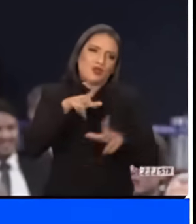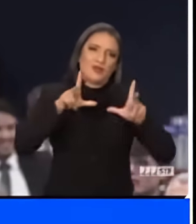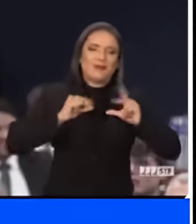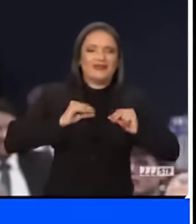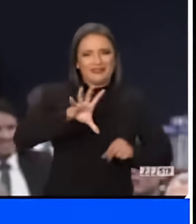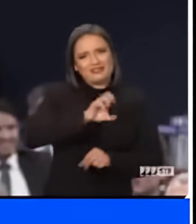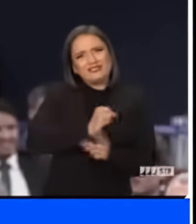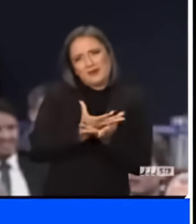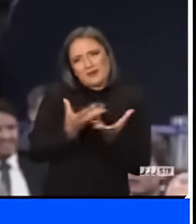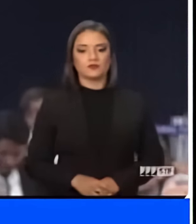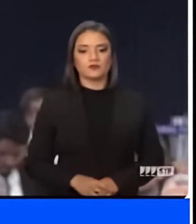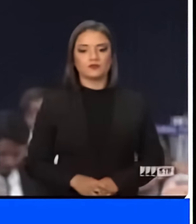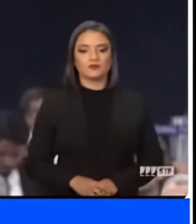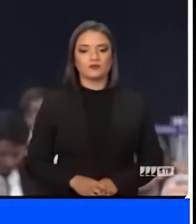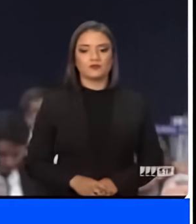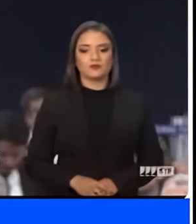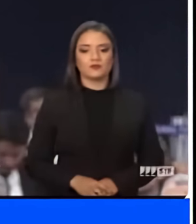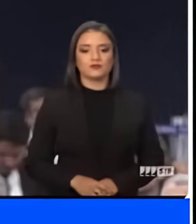ela.